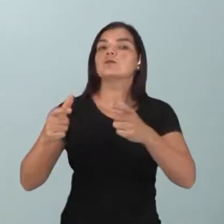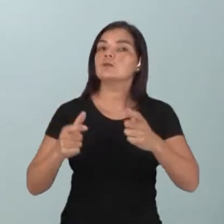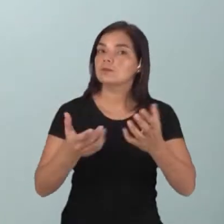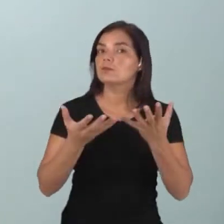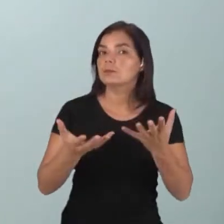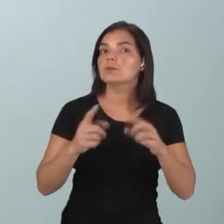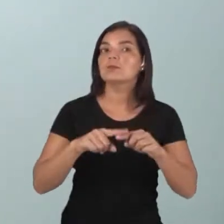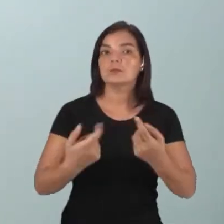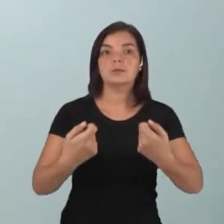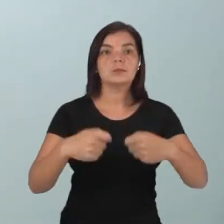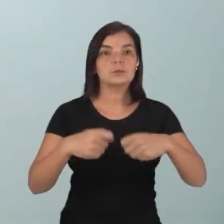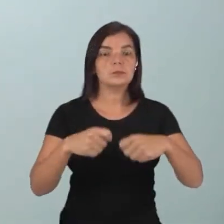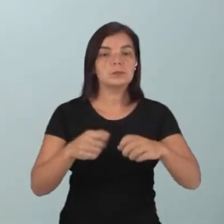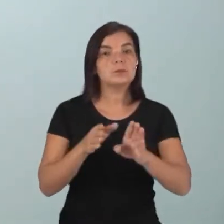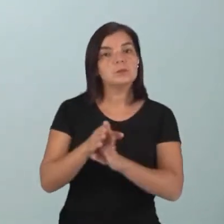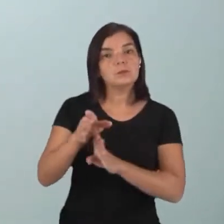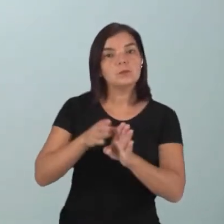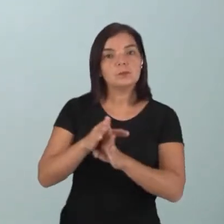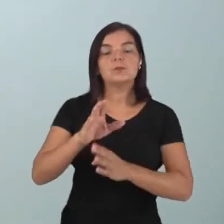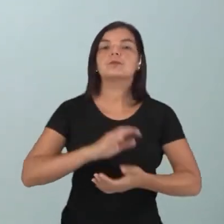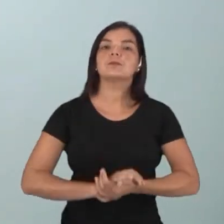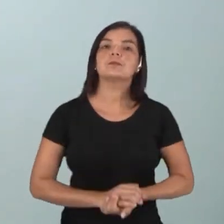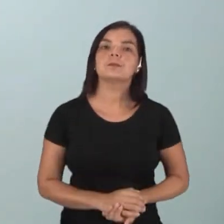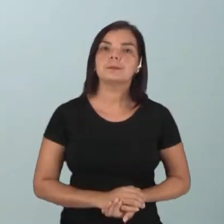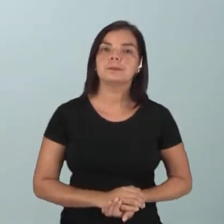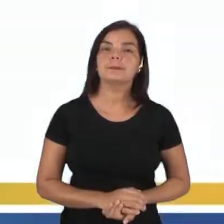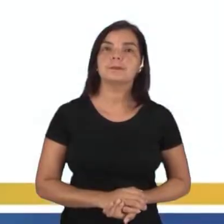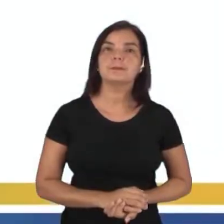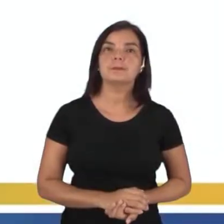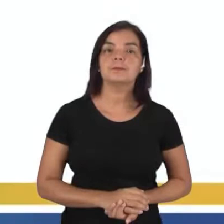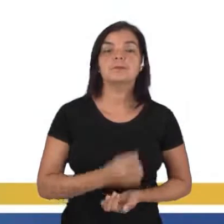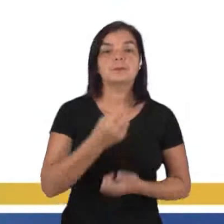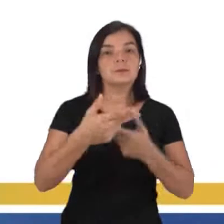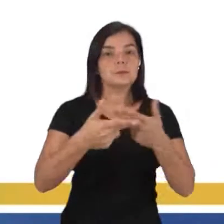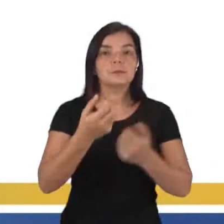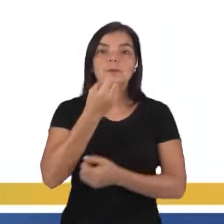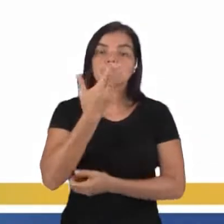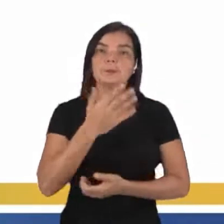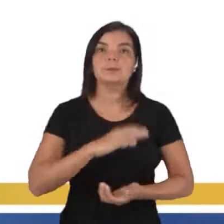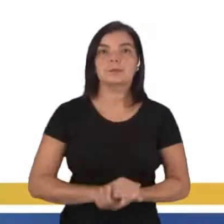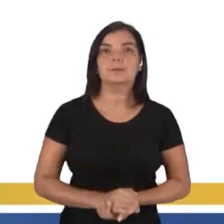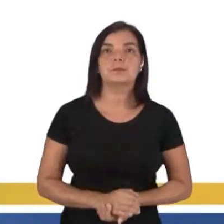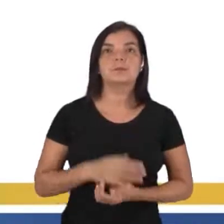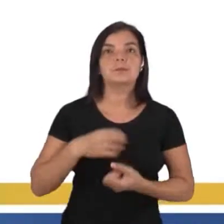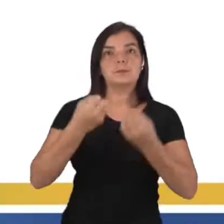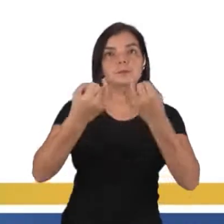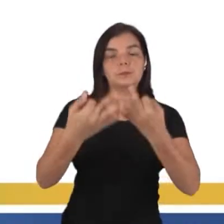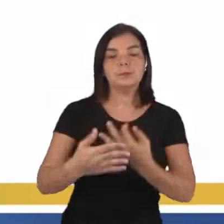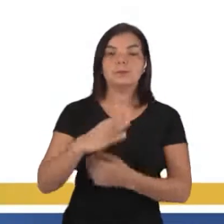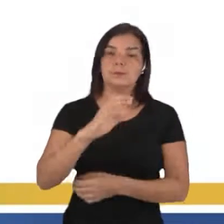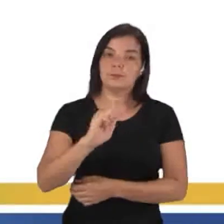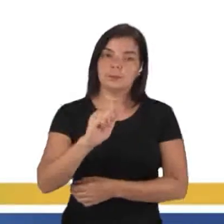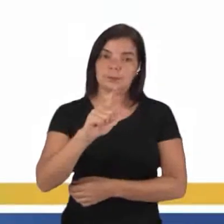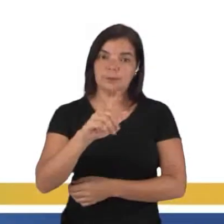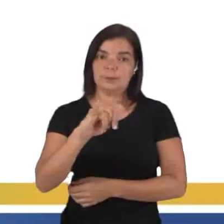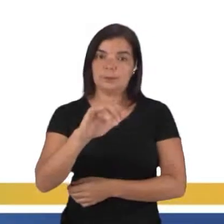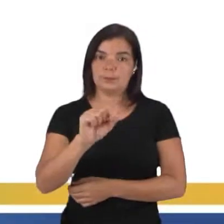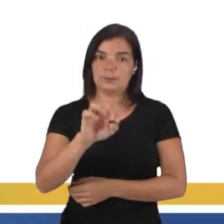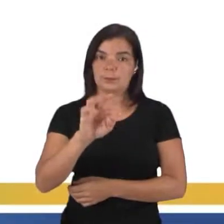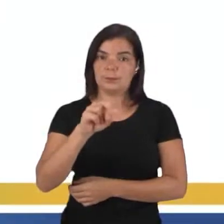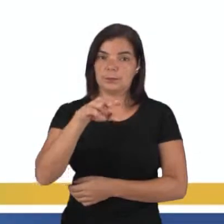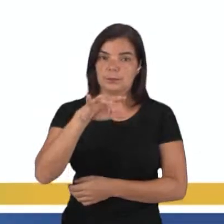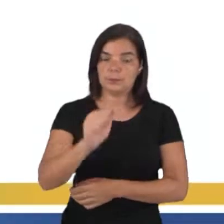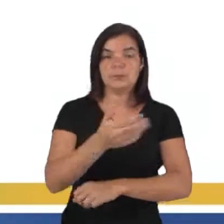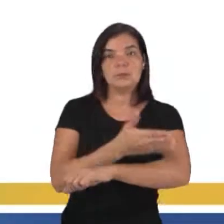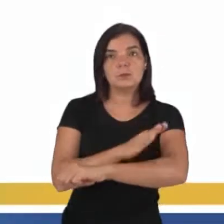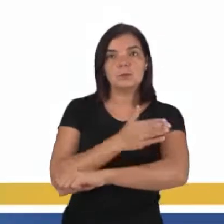quiser, mas você precisa de um acompanhamento. Vamos lá, os benefícios. Quando falamos dos princípios da calistenia,